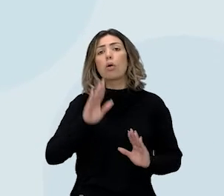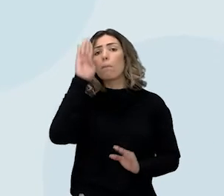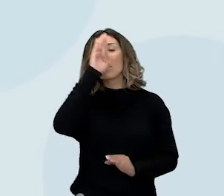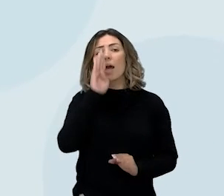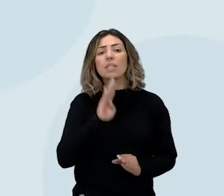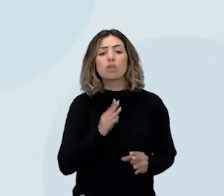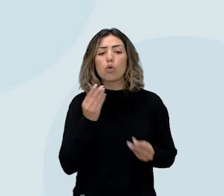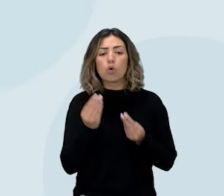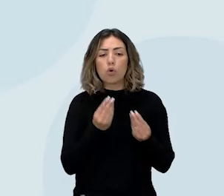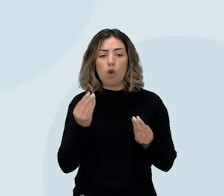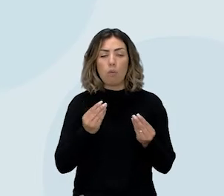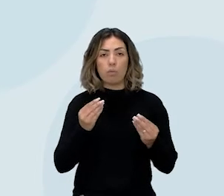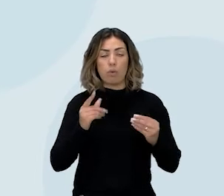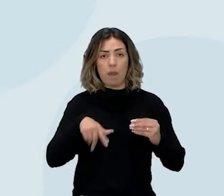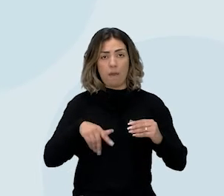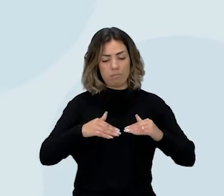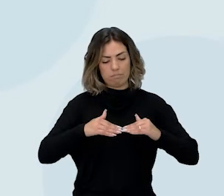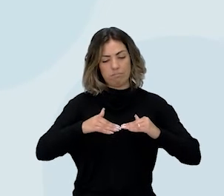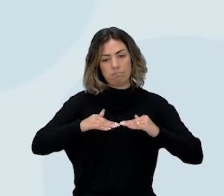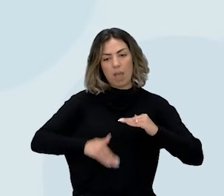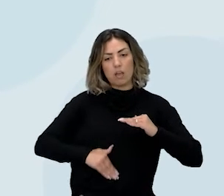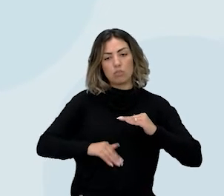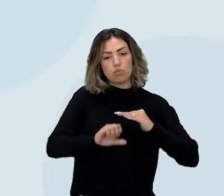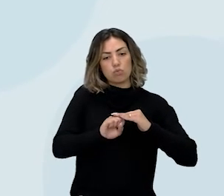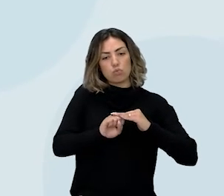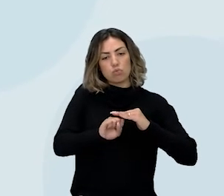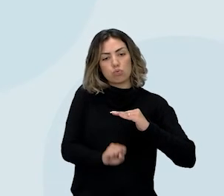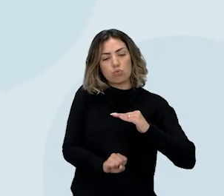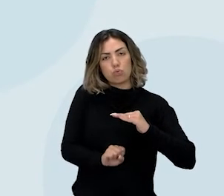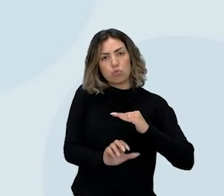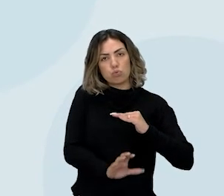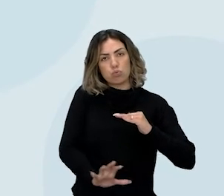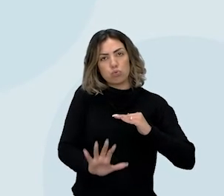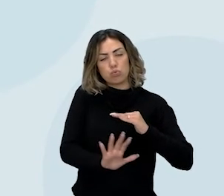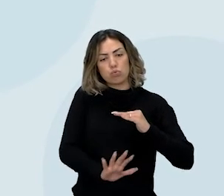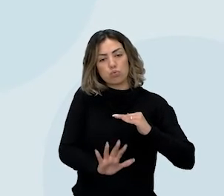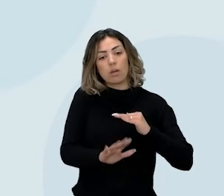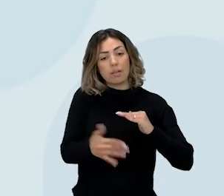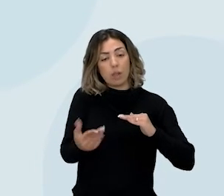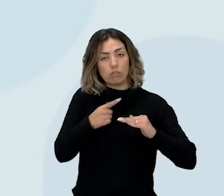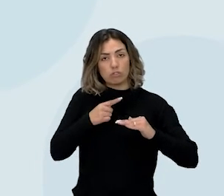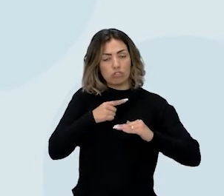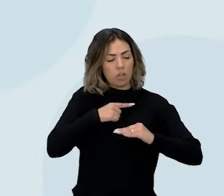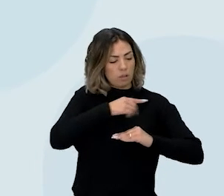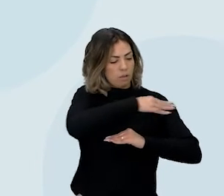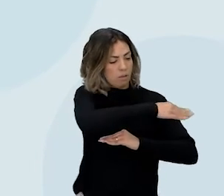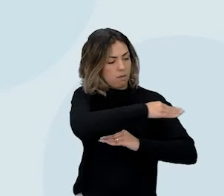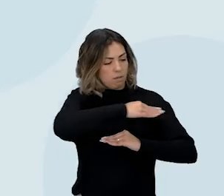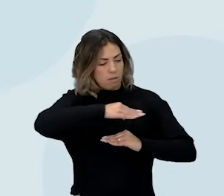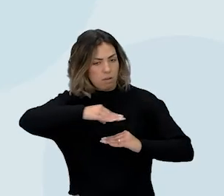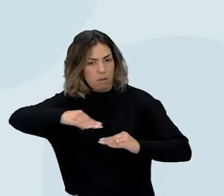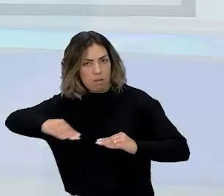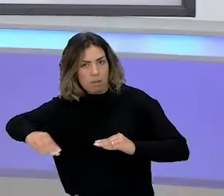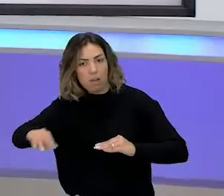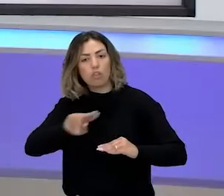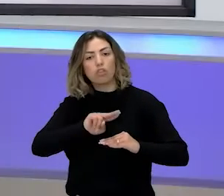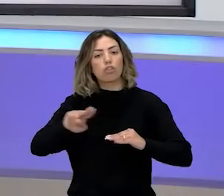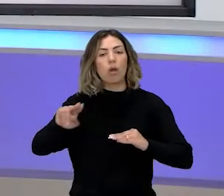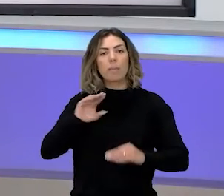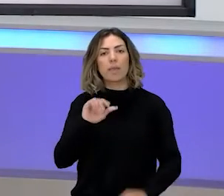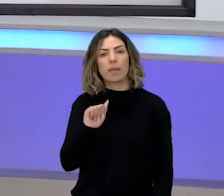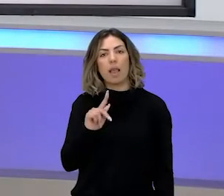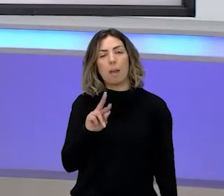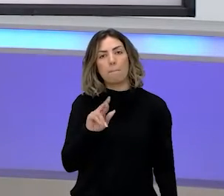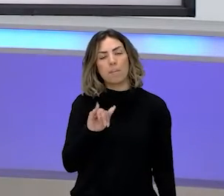tá um pouco para baixo no hemisfério sul aqui. Então, o trópico de Capricórnio passa aqui na região de São Paulo, mais ou menos ali, perto